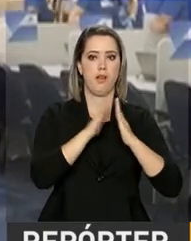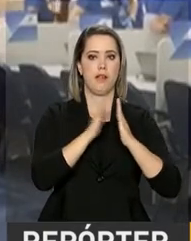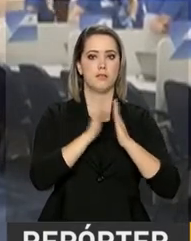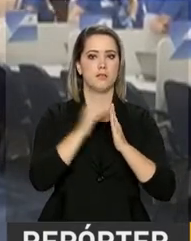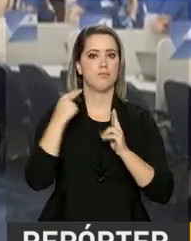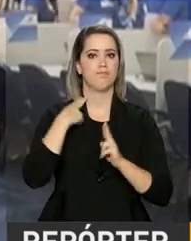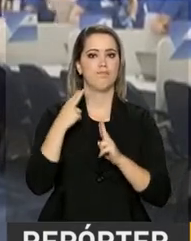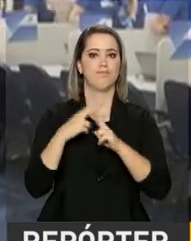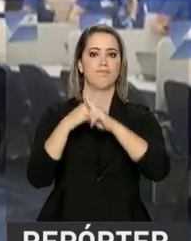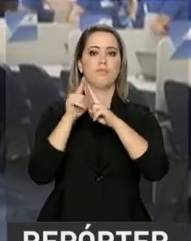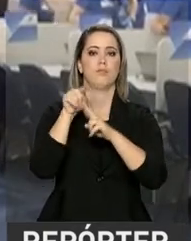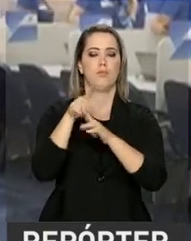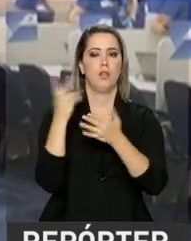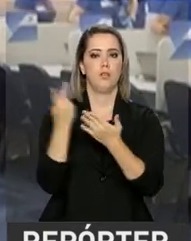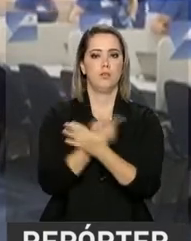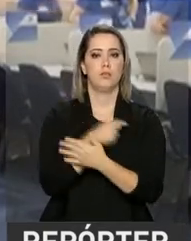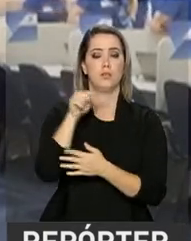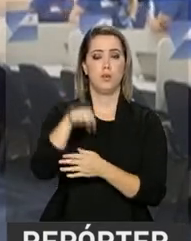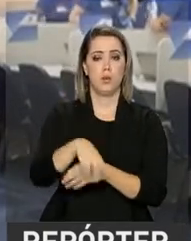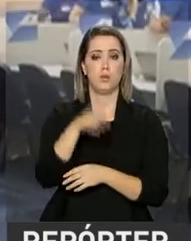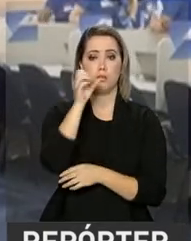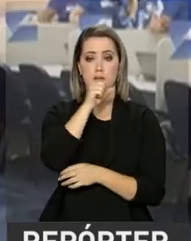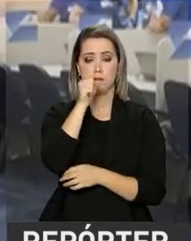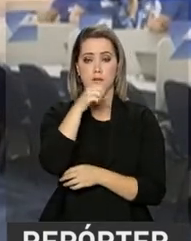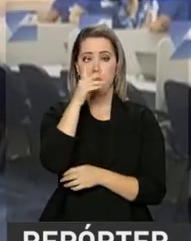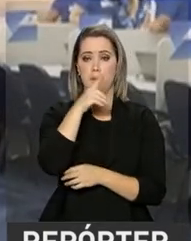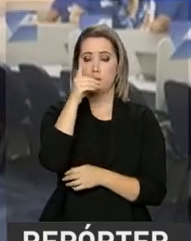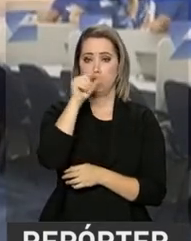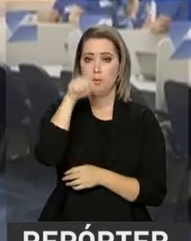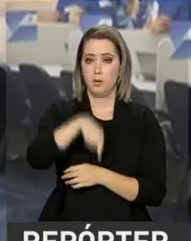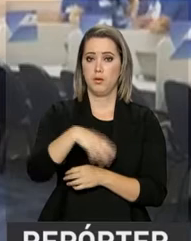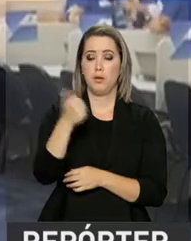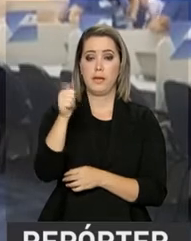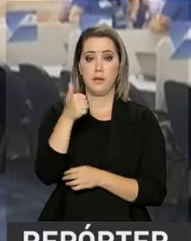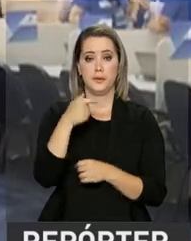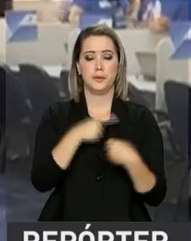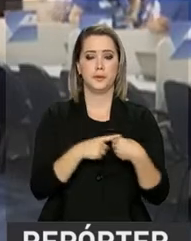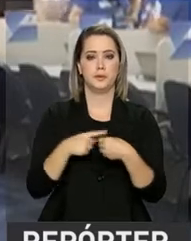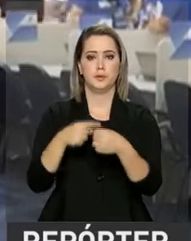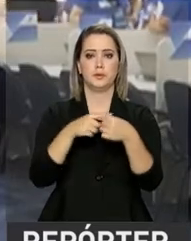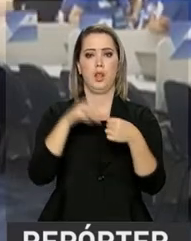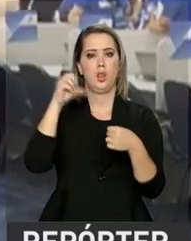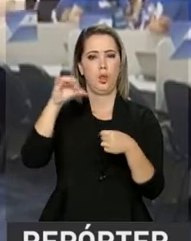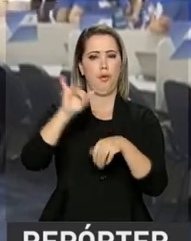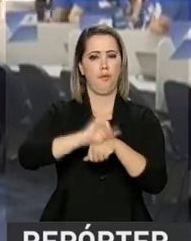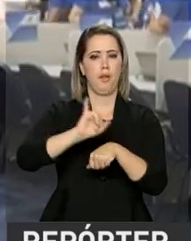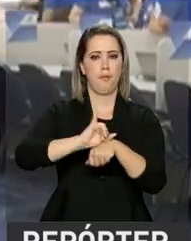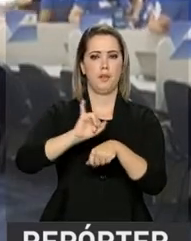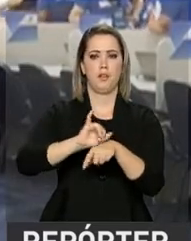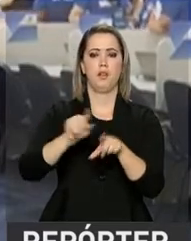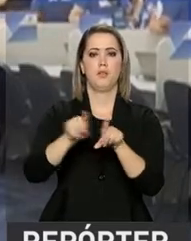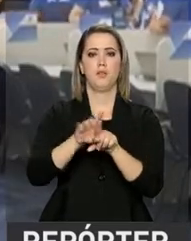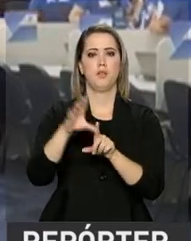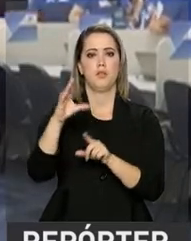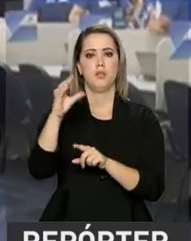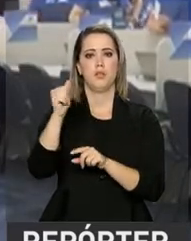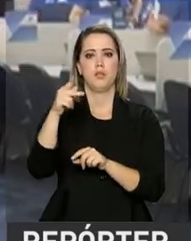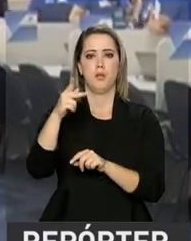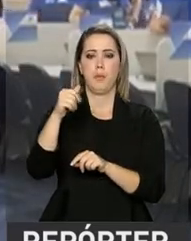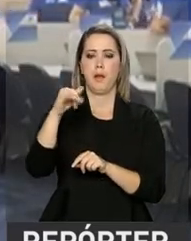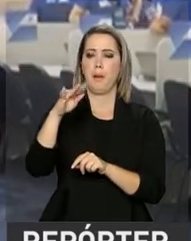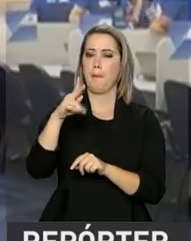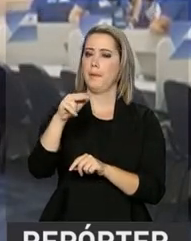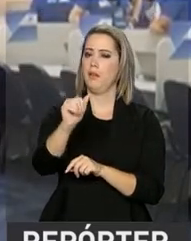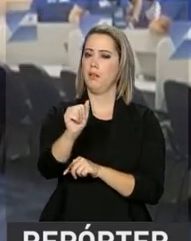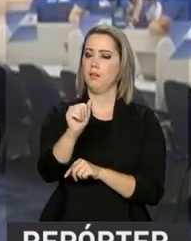agora a pouco será realizado neste fim de semana simultaneamente em 11 cidades nove delas capitais e ainda campinas no interior de são